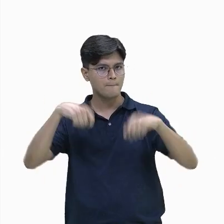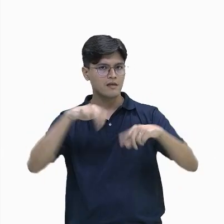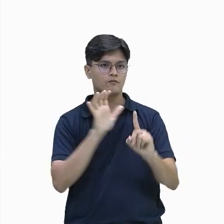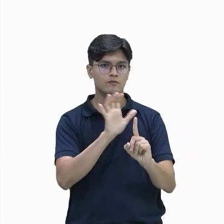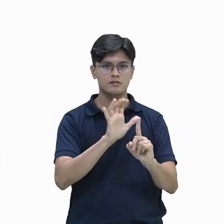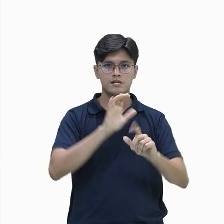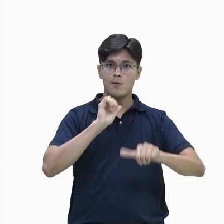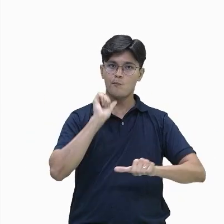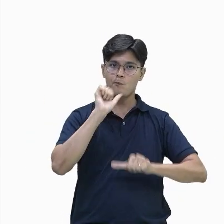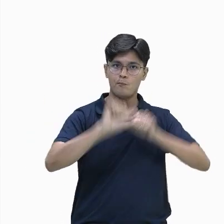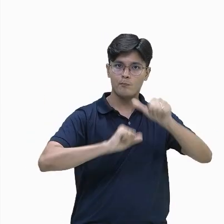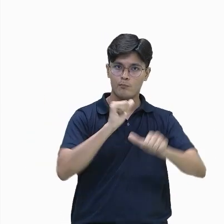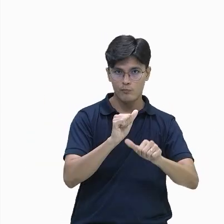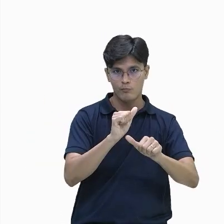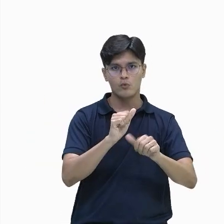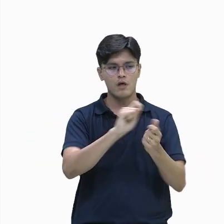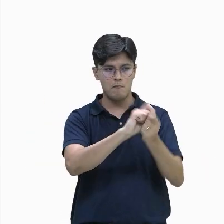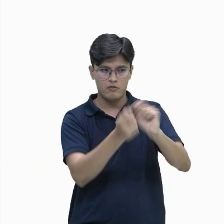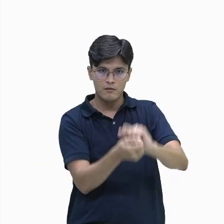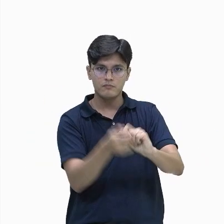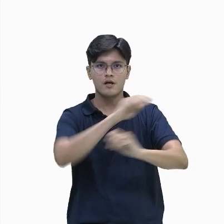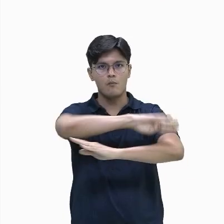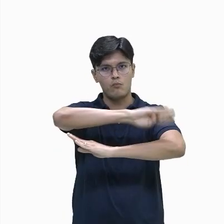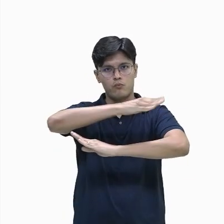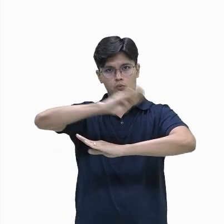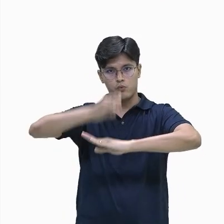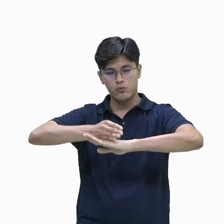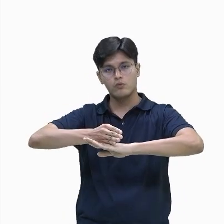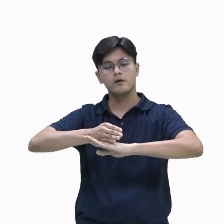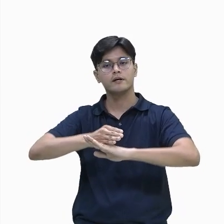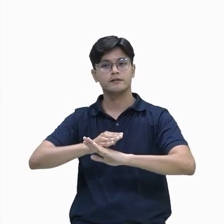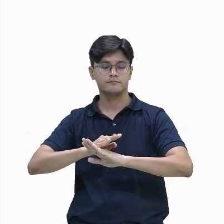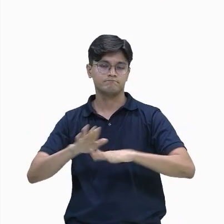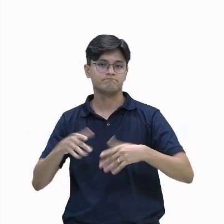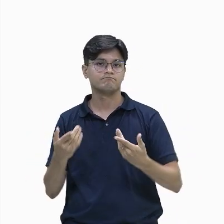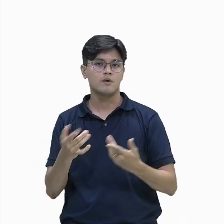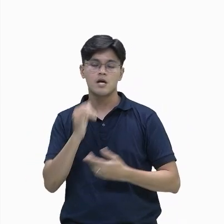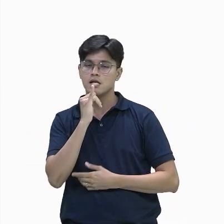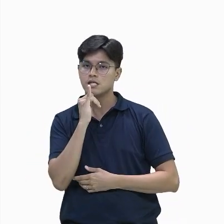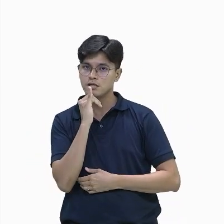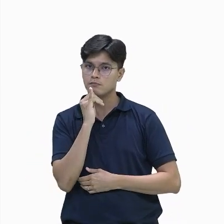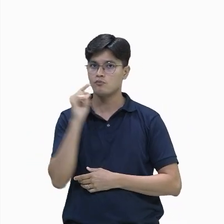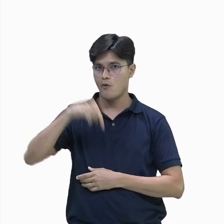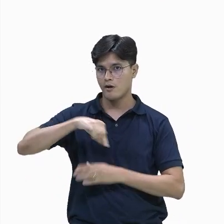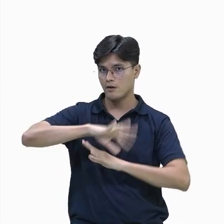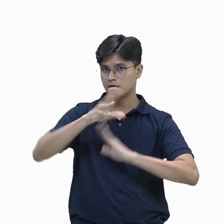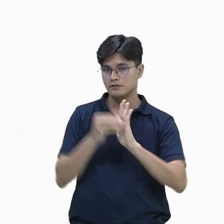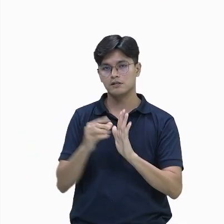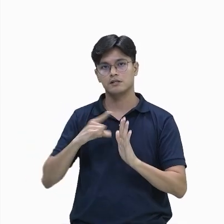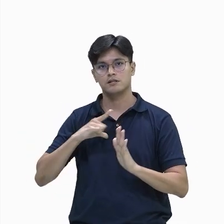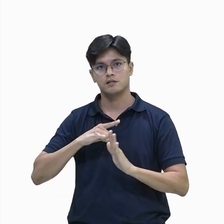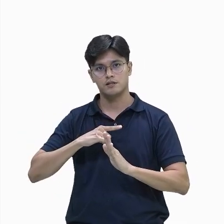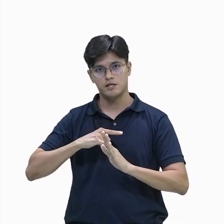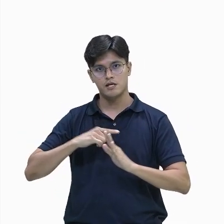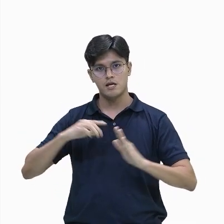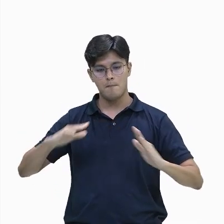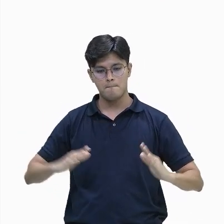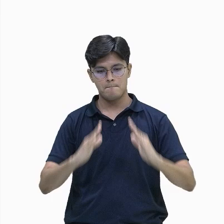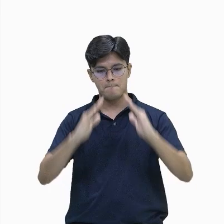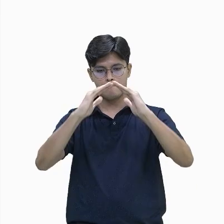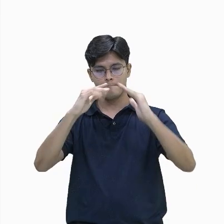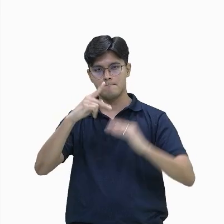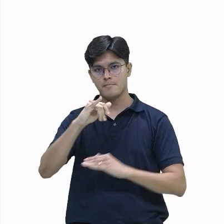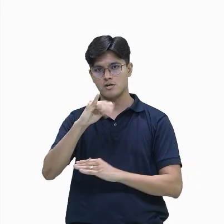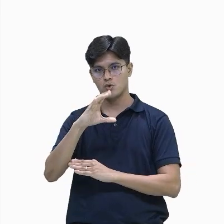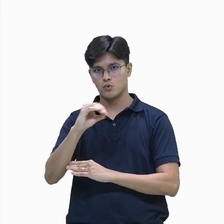gente pode observar, né, esses diferentes tipos de relevos, como o Pico da Neblina, a Planície Amazônica, a Chapada Diamantina e a